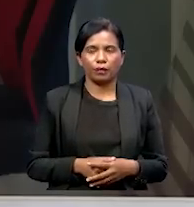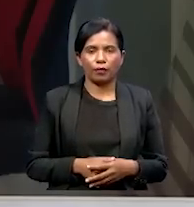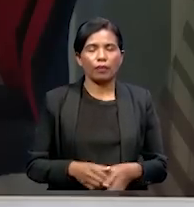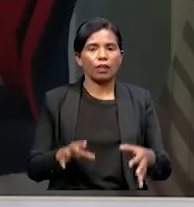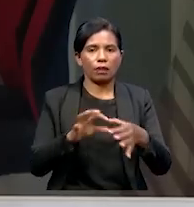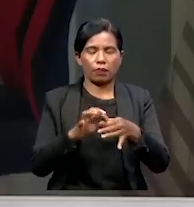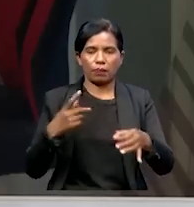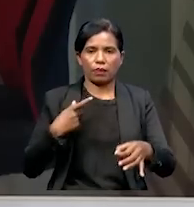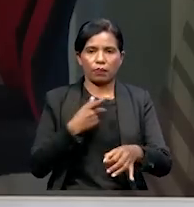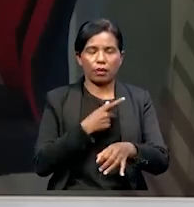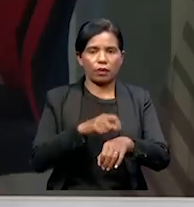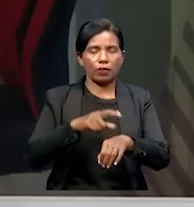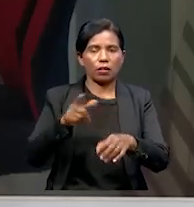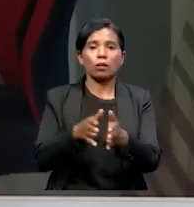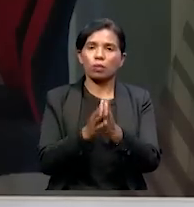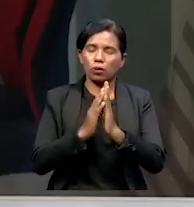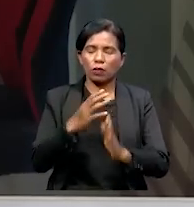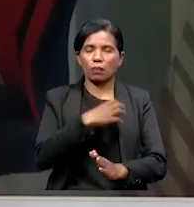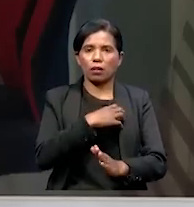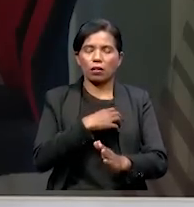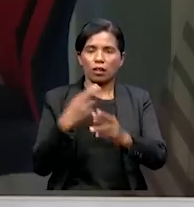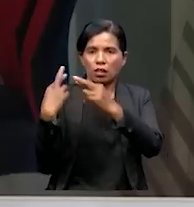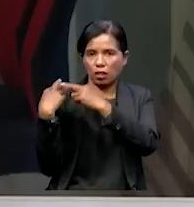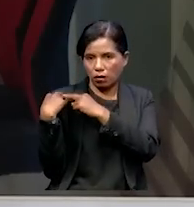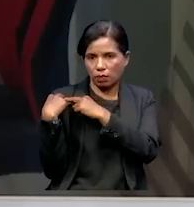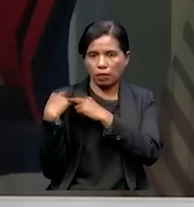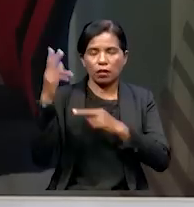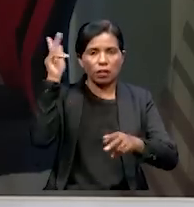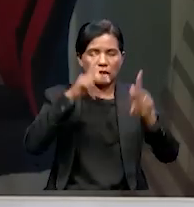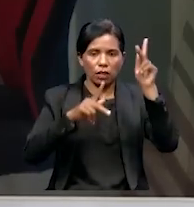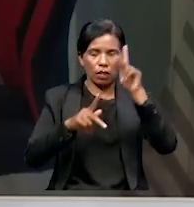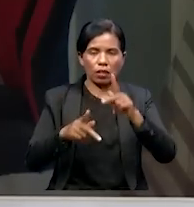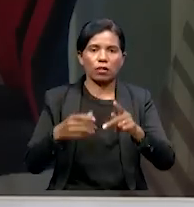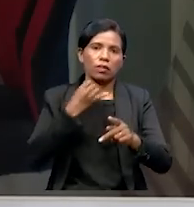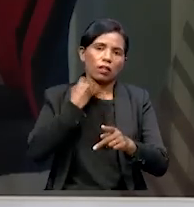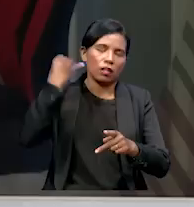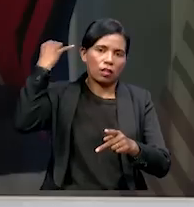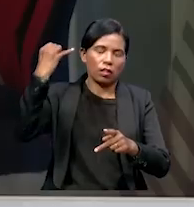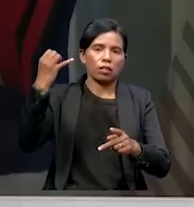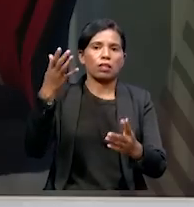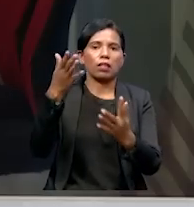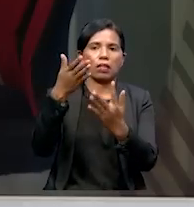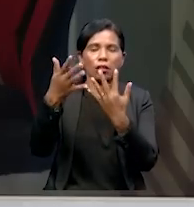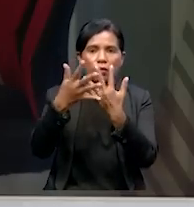Membro do Parlamento Nacional Russo PNTL responsabiliza caso Taraan e a cela polícia.